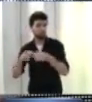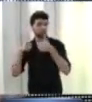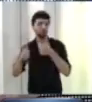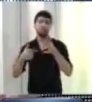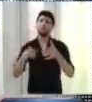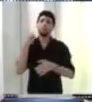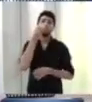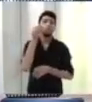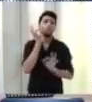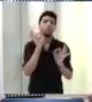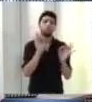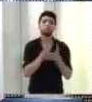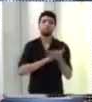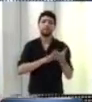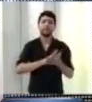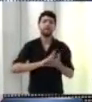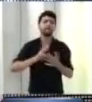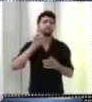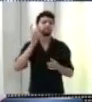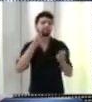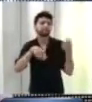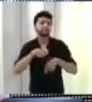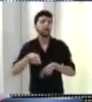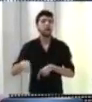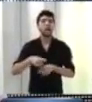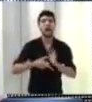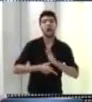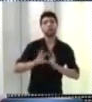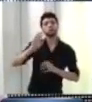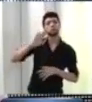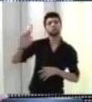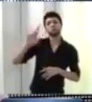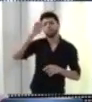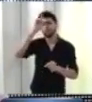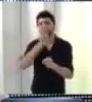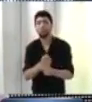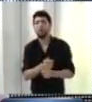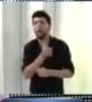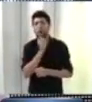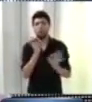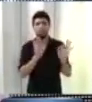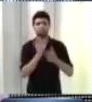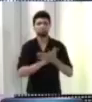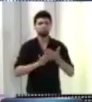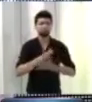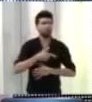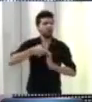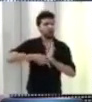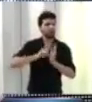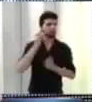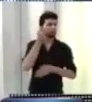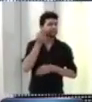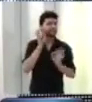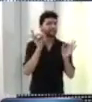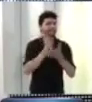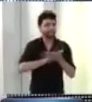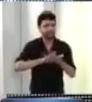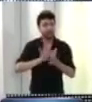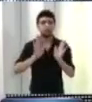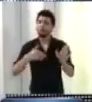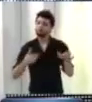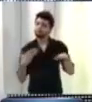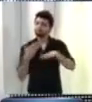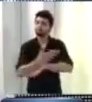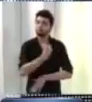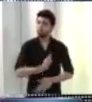tinha tido experiência administrativa, ele nunca foi gestor, ele era nunca passou por essa experiência. E